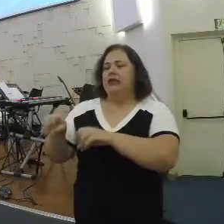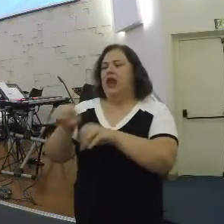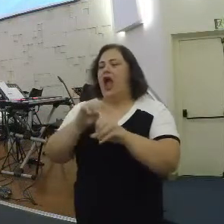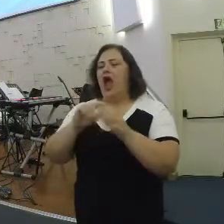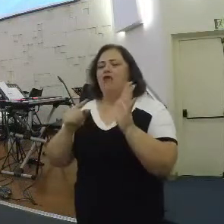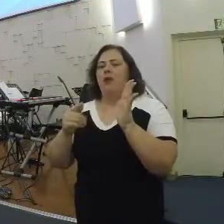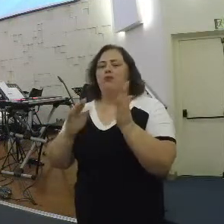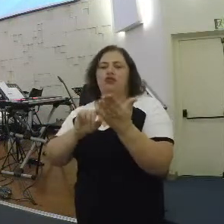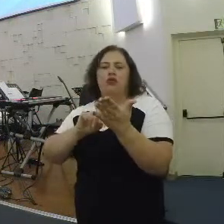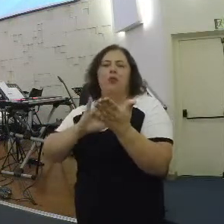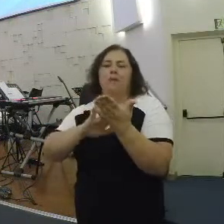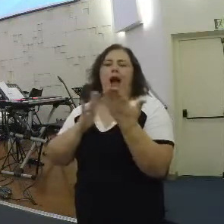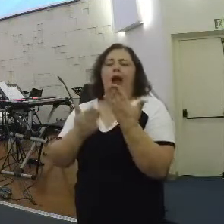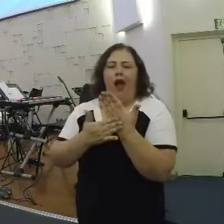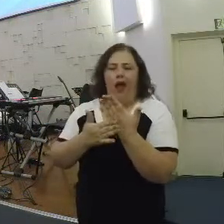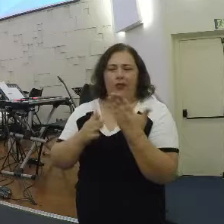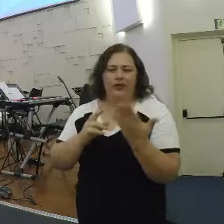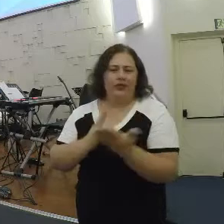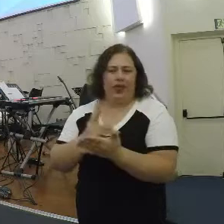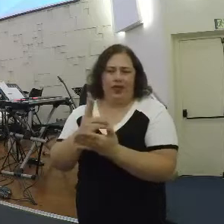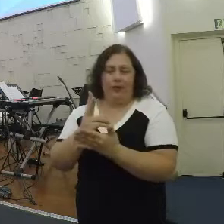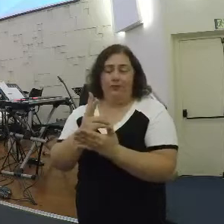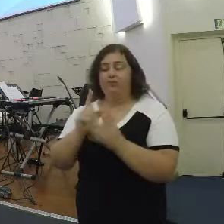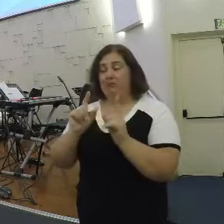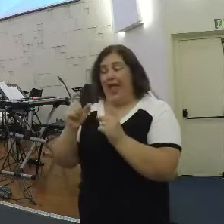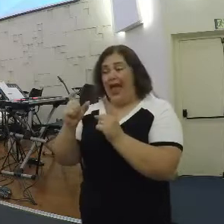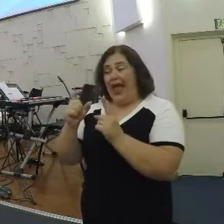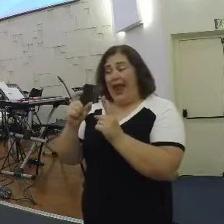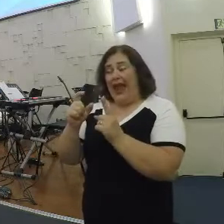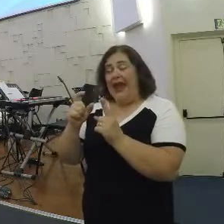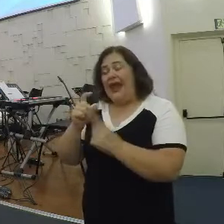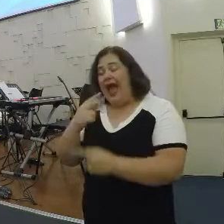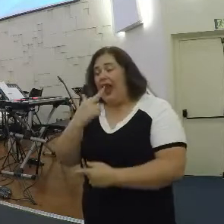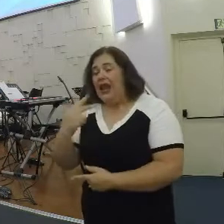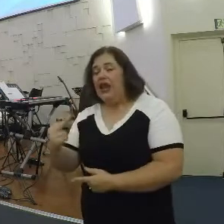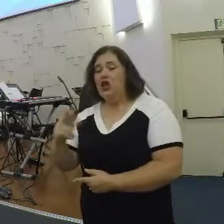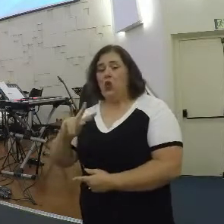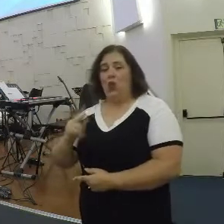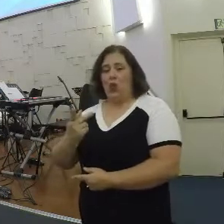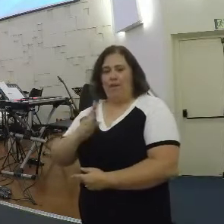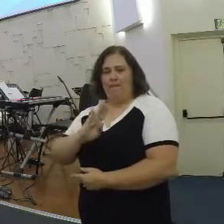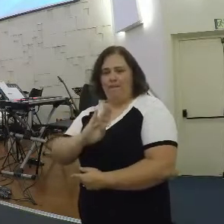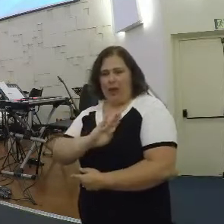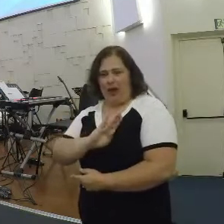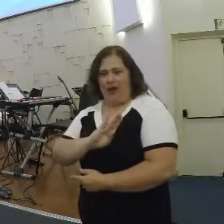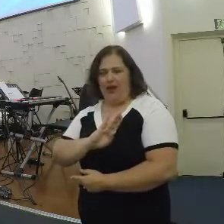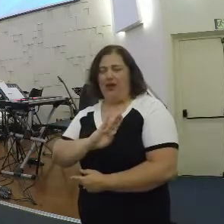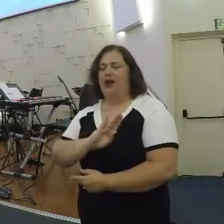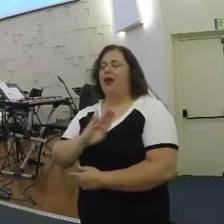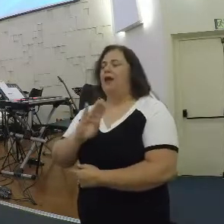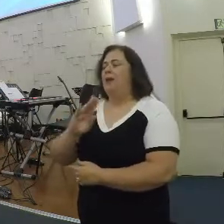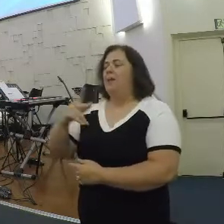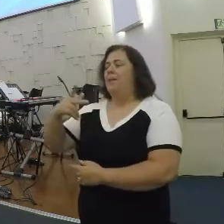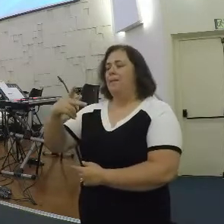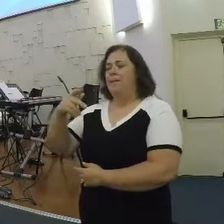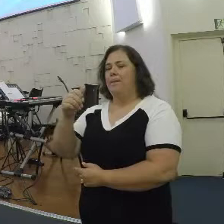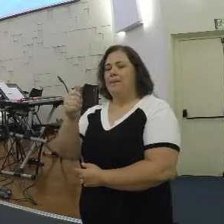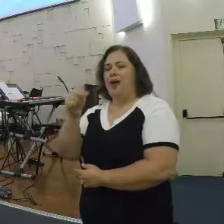Parábola, na língua hebraica, que era a língua de Jesus, é a palavra machal,